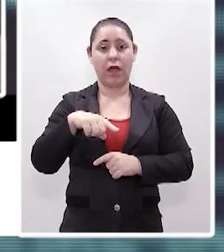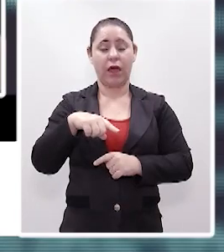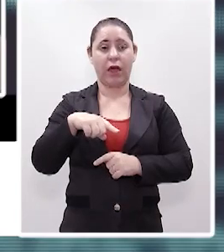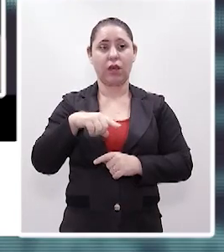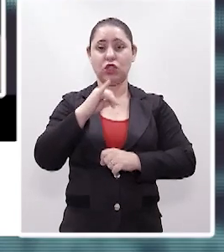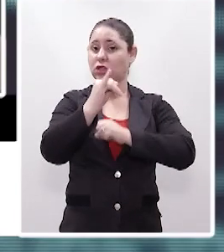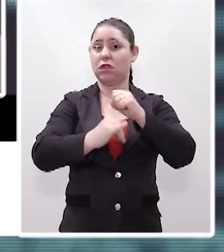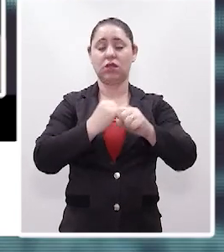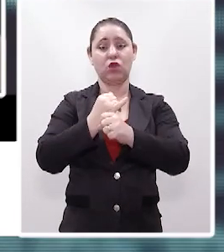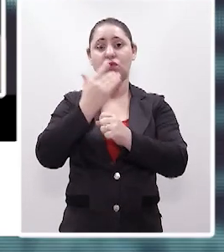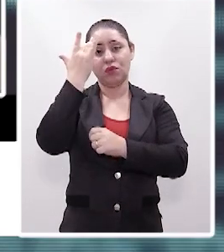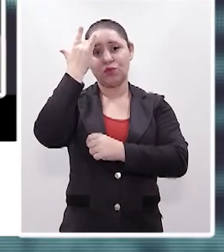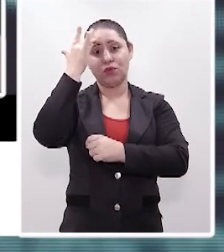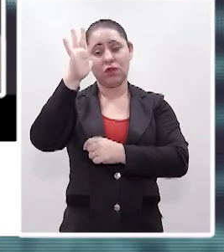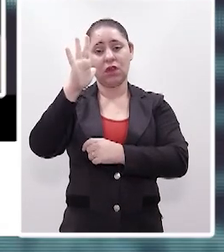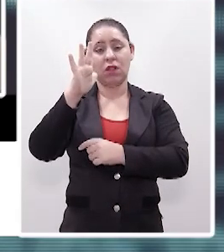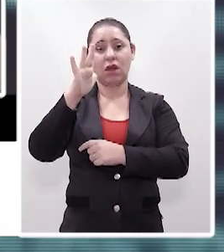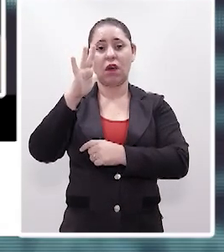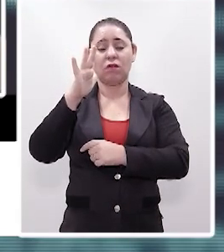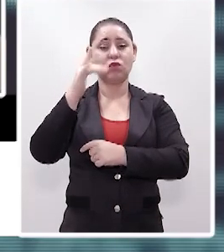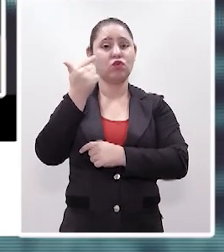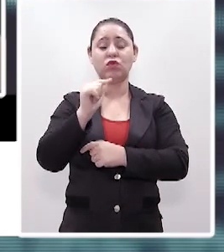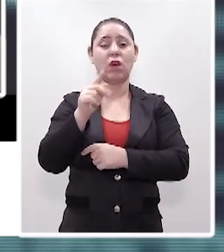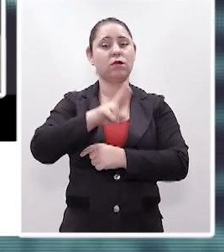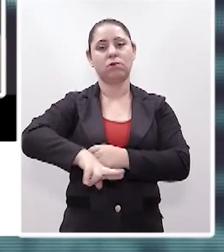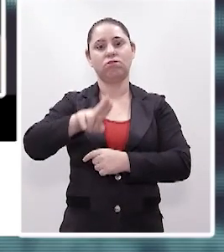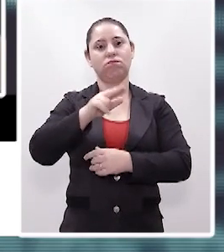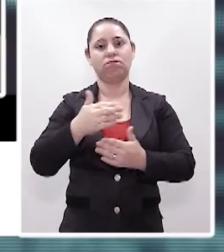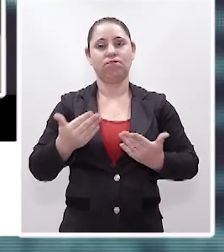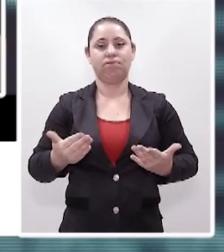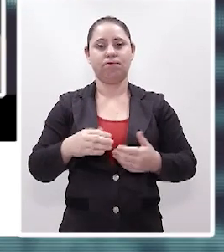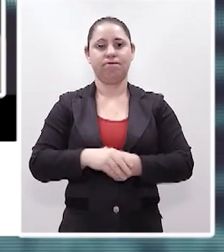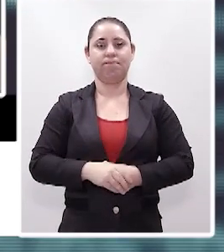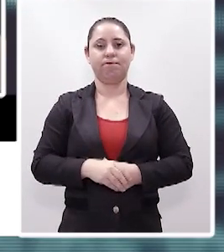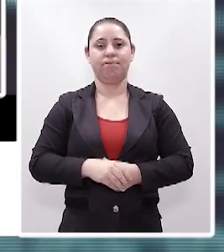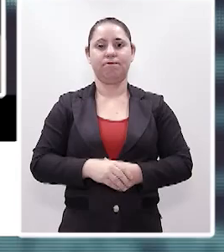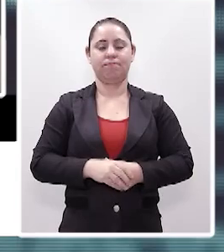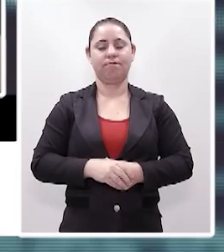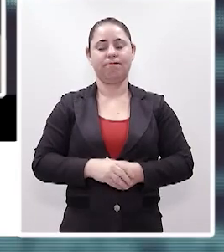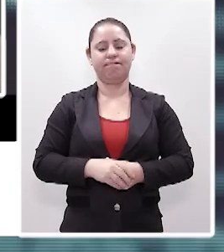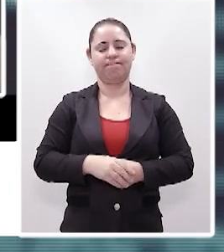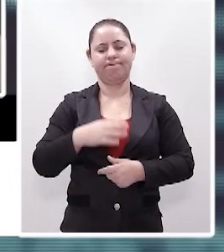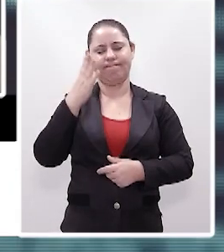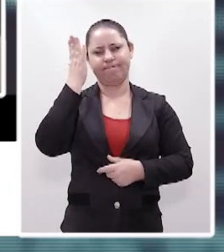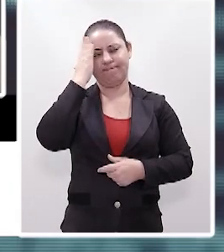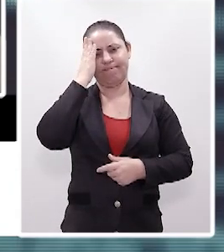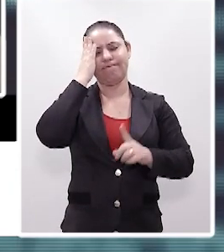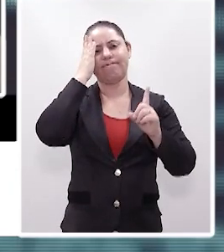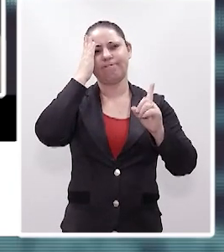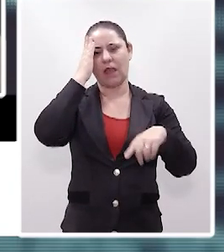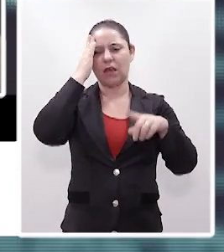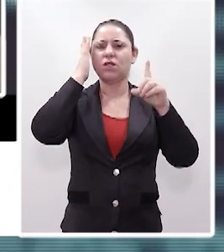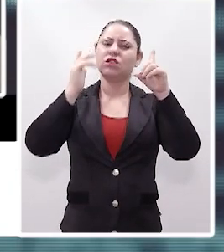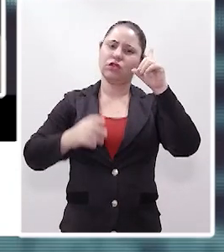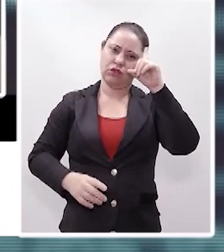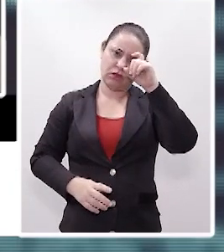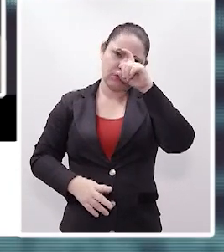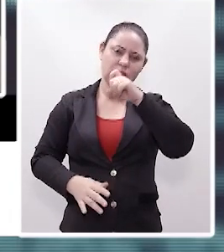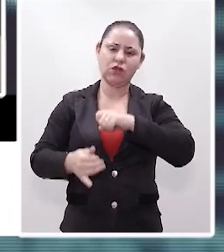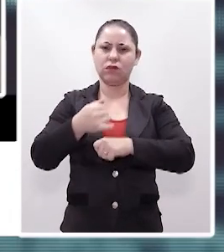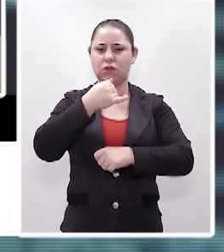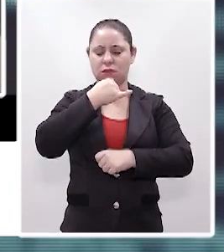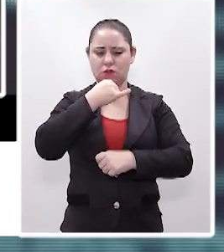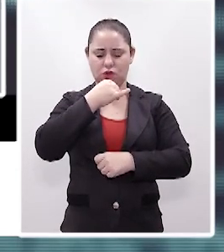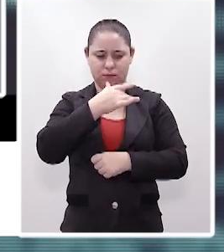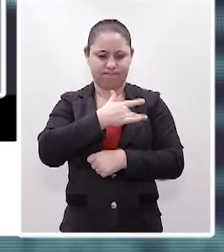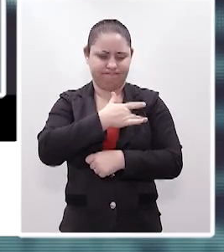essas plataformas, alguns nem estão utilizando isso. Então, sabe, é difícil, é